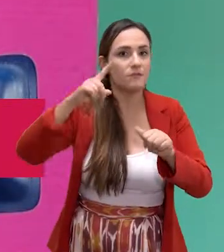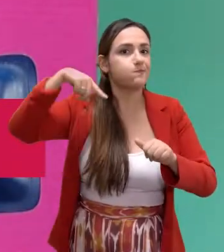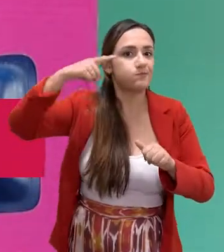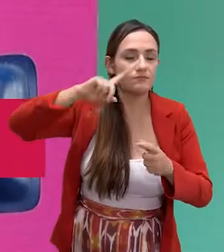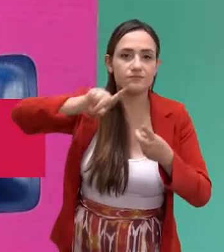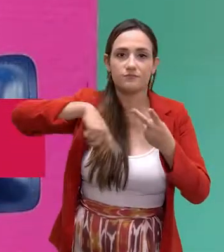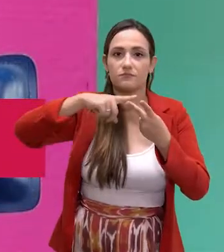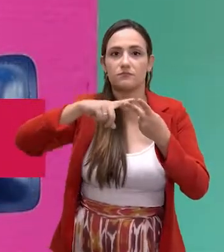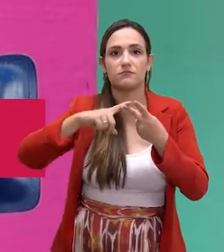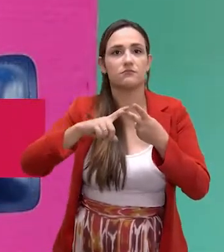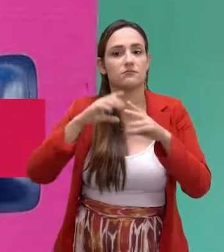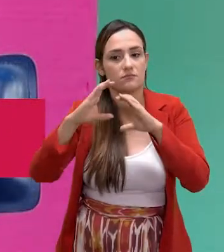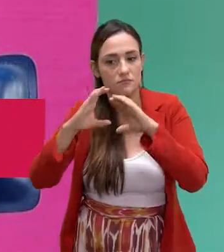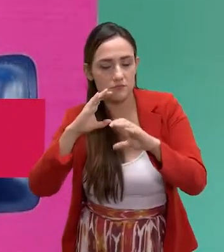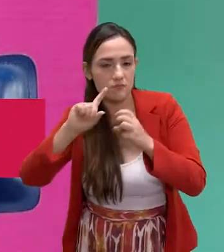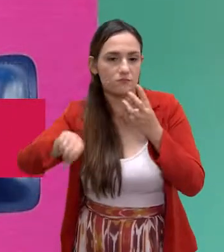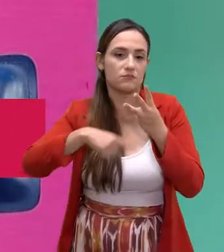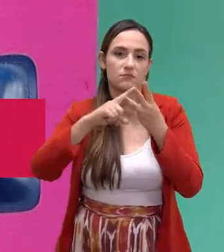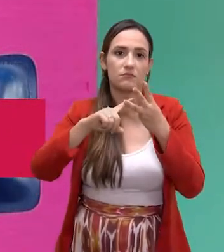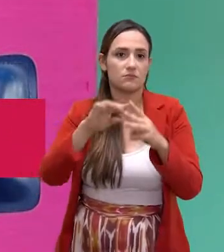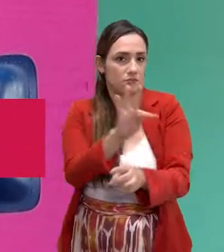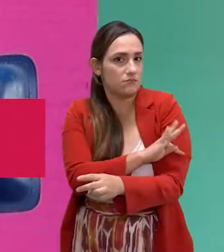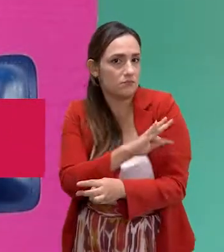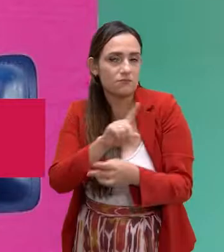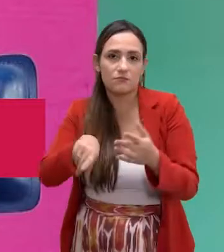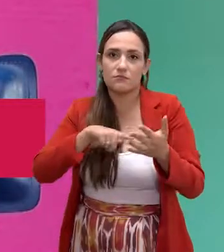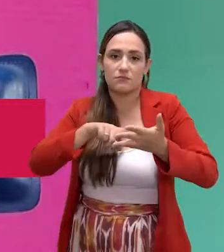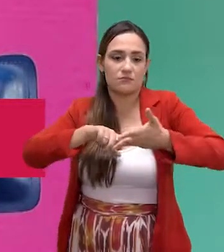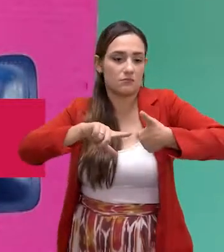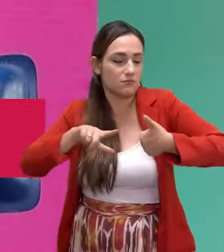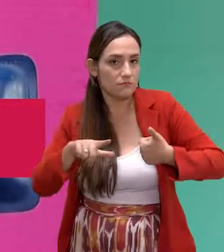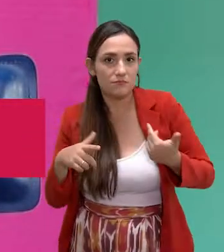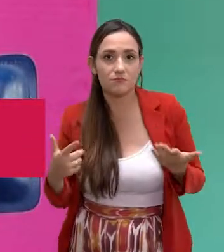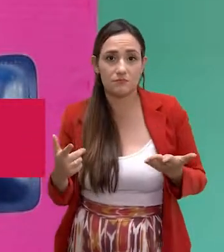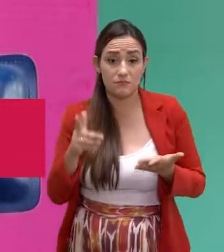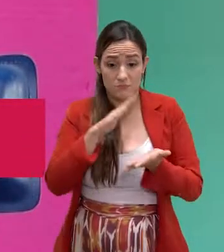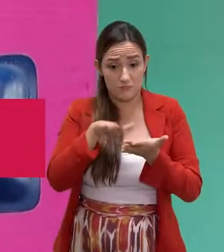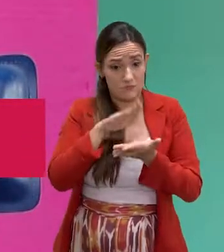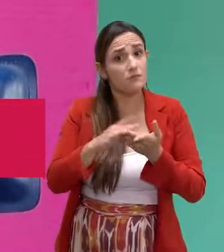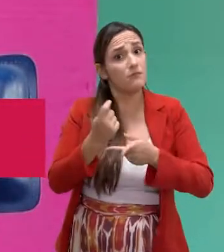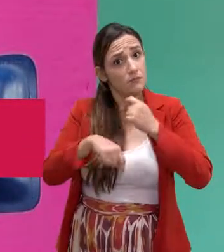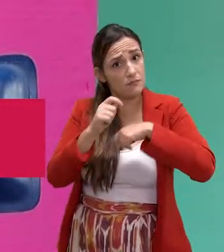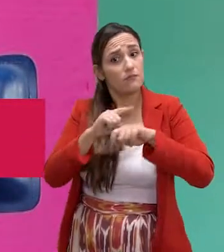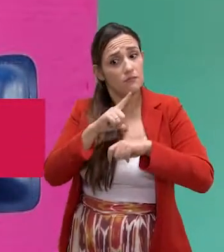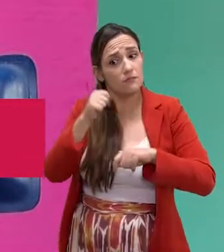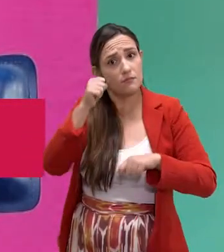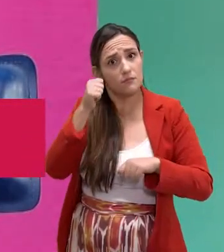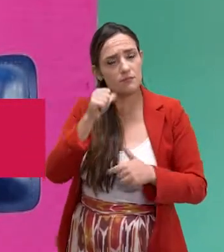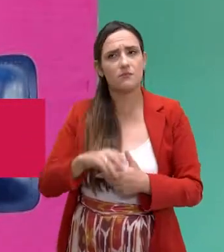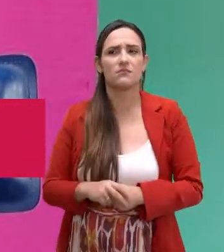parte assessoria de comunicação, técnica. E a Secretaria de Administração, nós temos